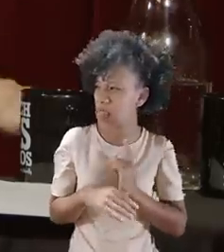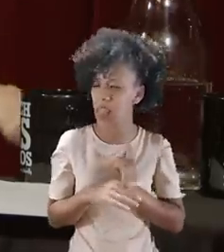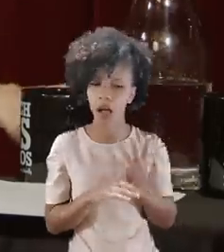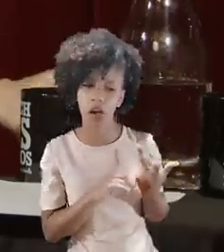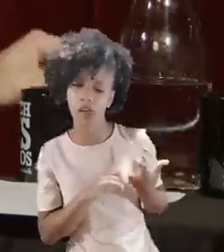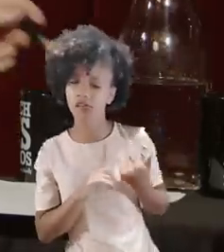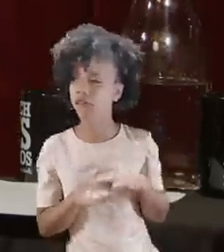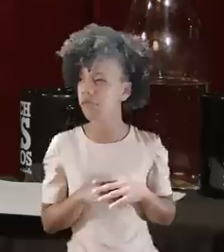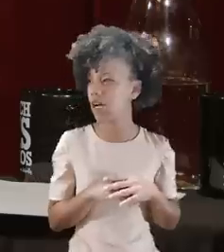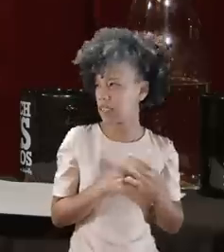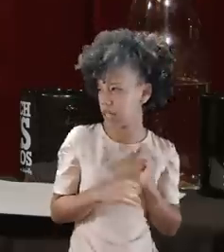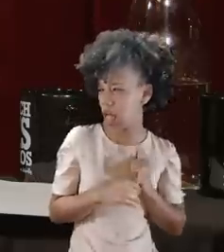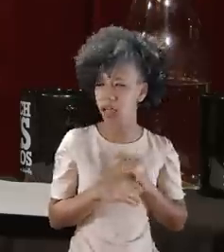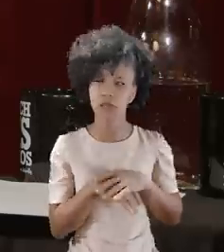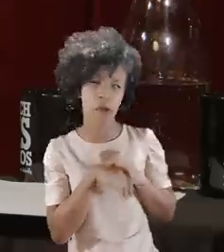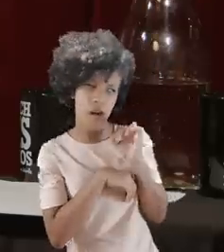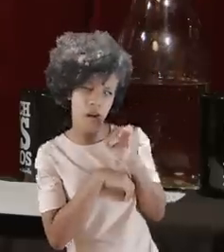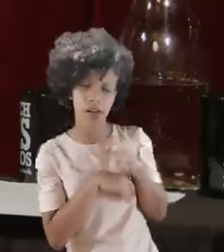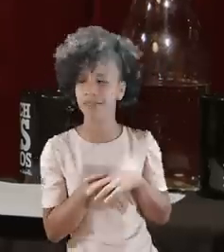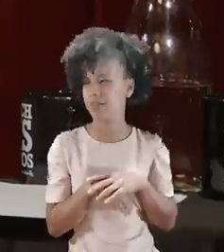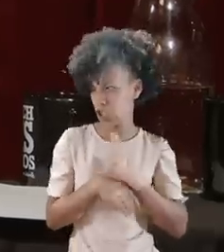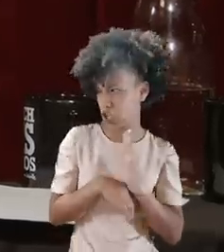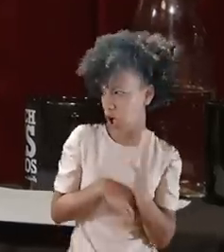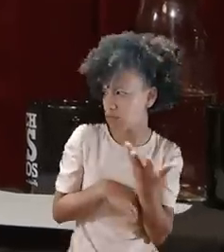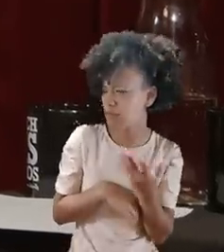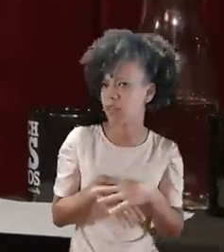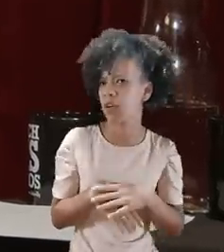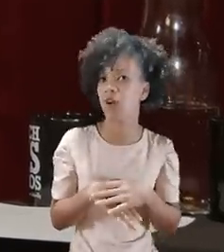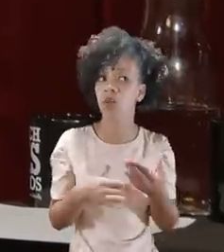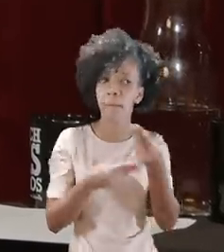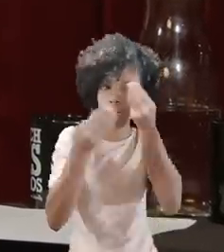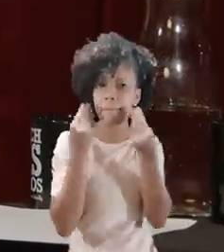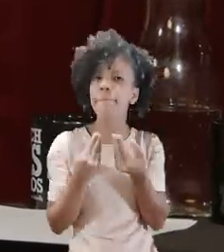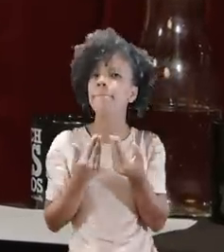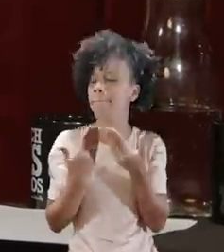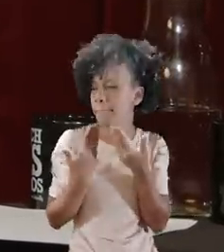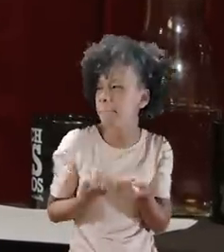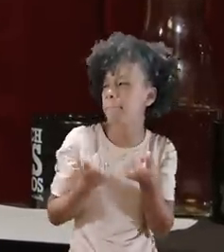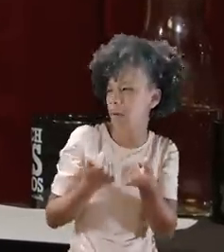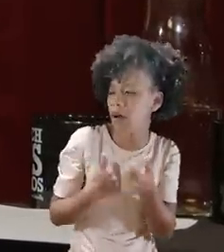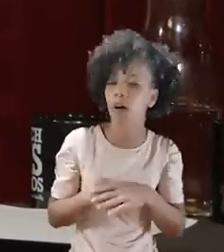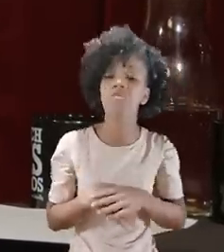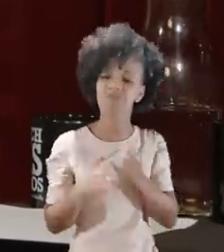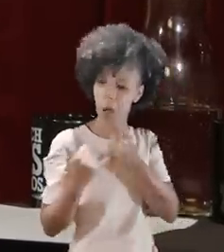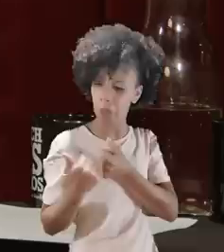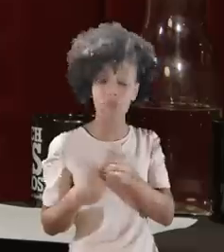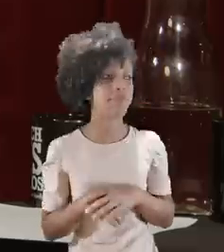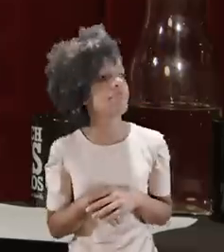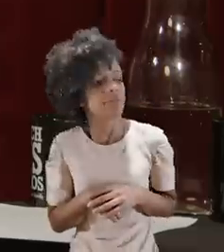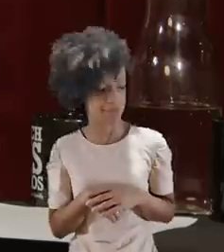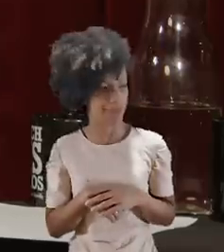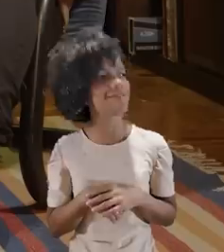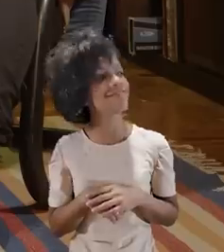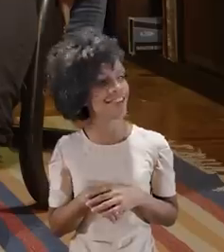Encantada dos caras cara de chá veca já acontecendo tipo você deixa o cara mais bonito aí você fala para ela que tá bonitão